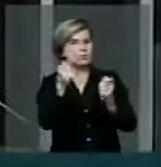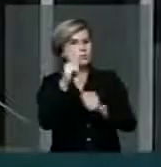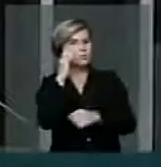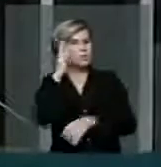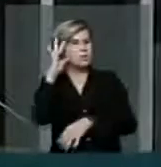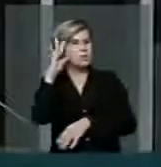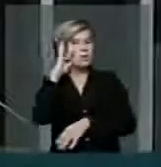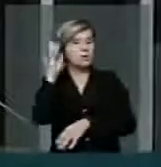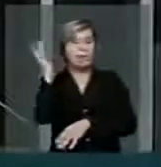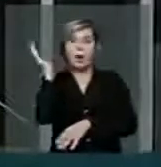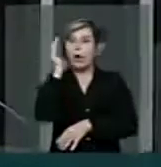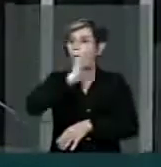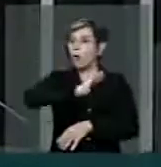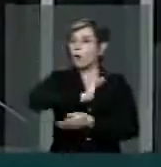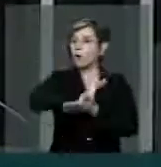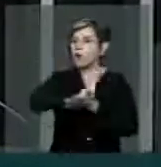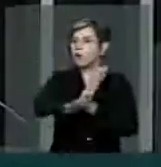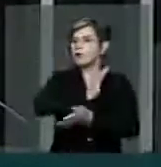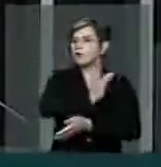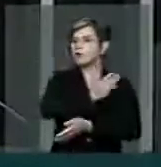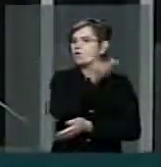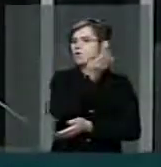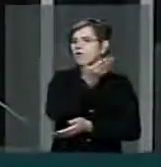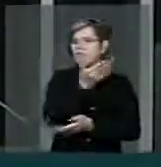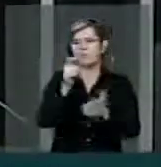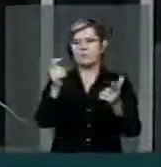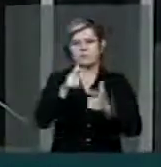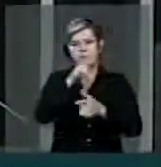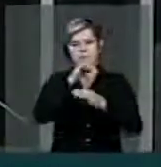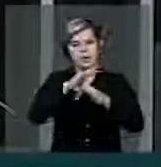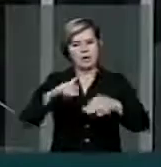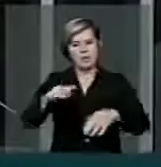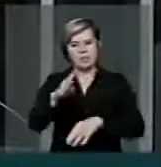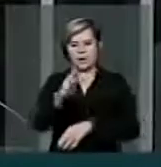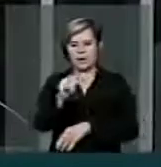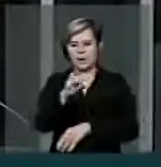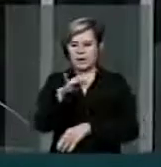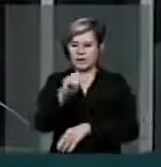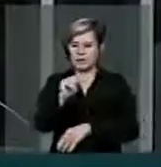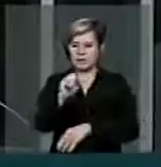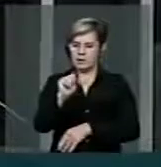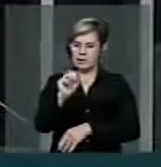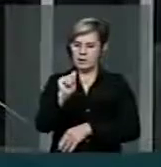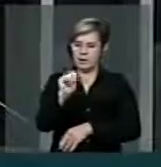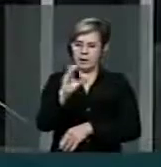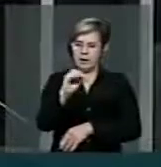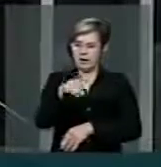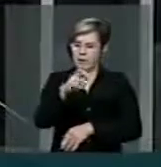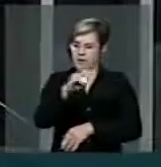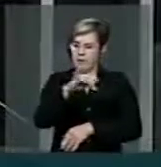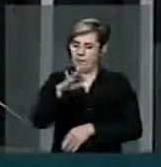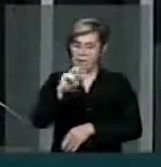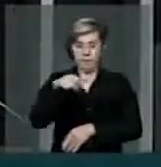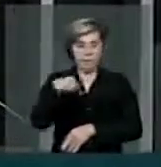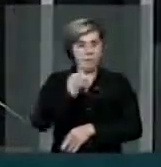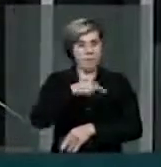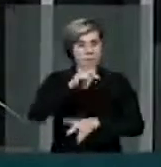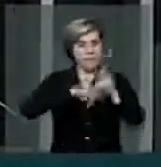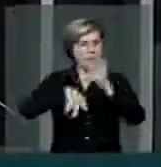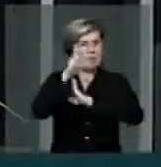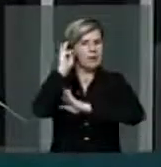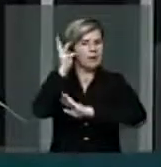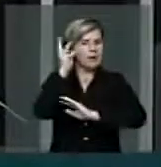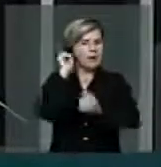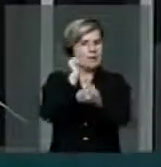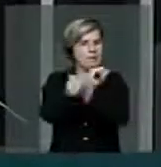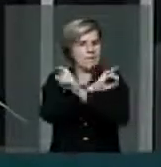verdadeiro caos ambiental na Baía de São Marcos, lá no Maranhão. Nós, maranhenses, não podemos ficar omissos a esta